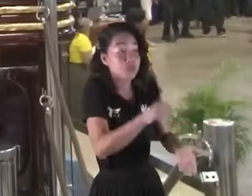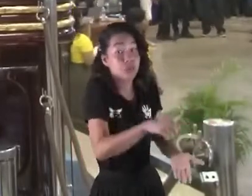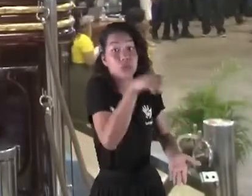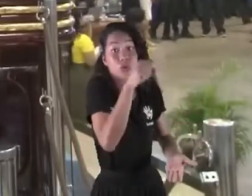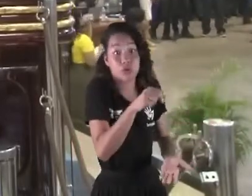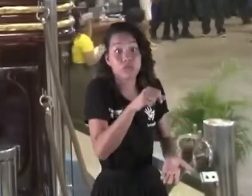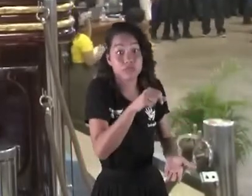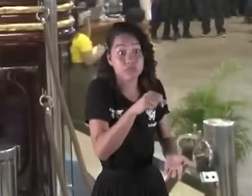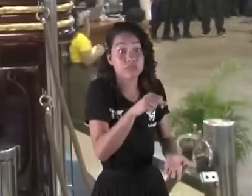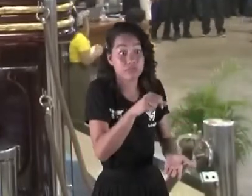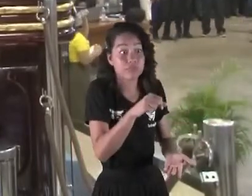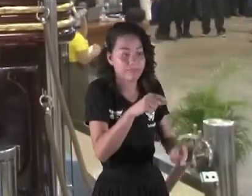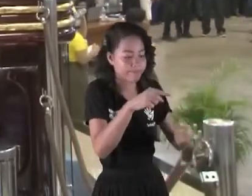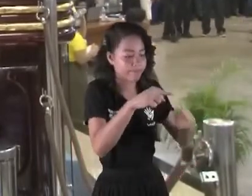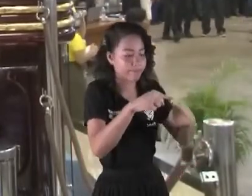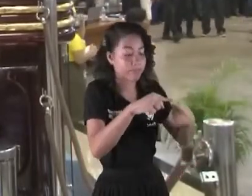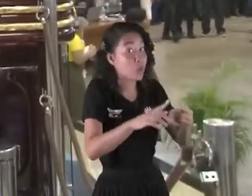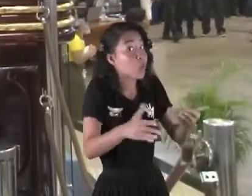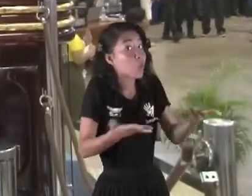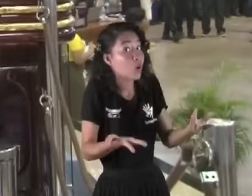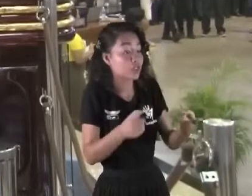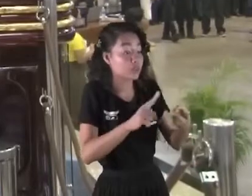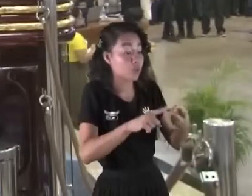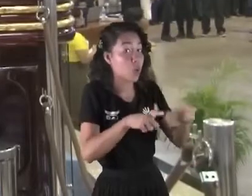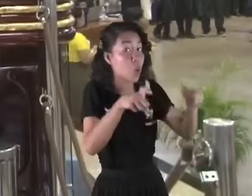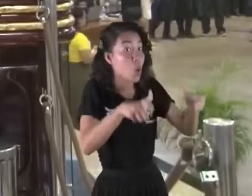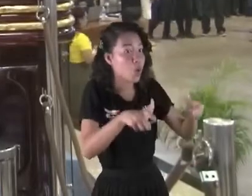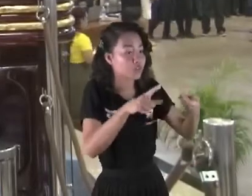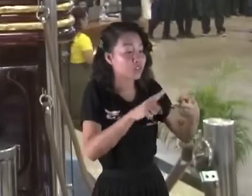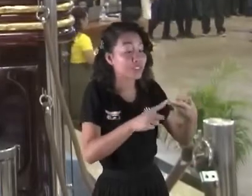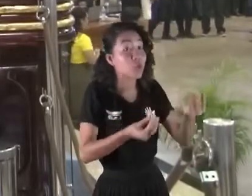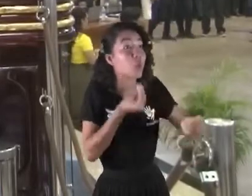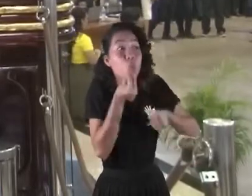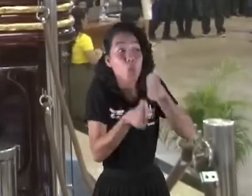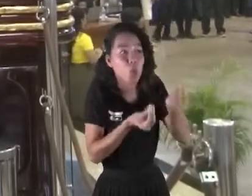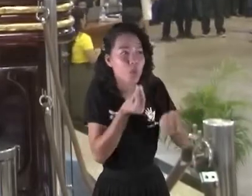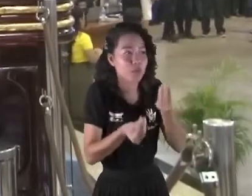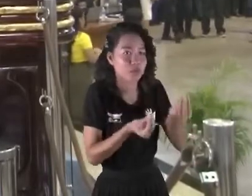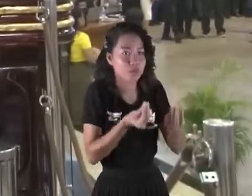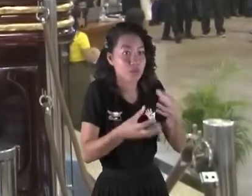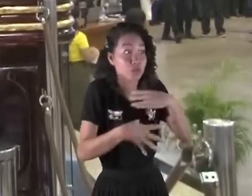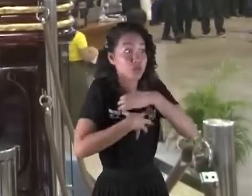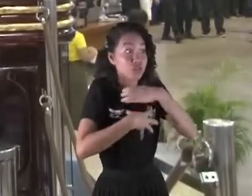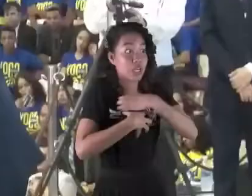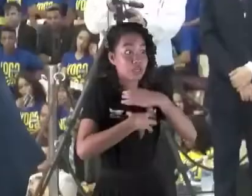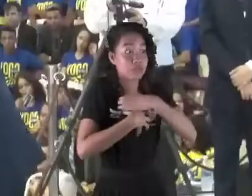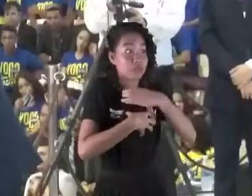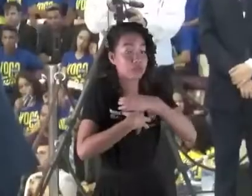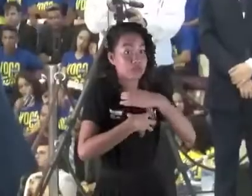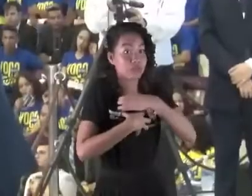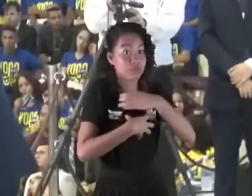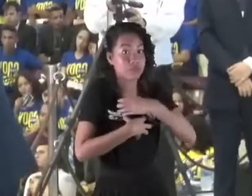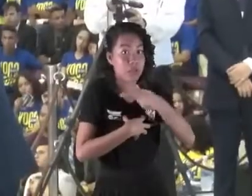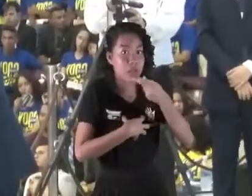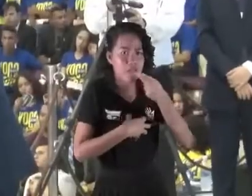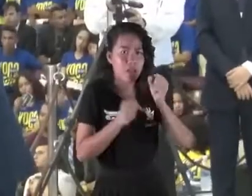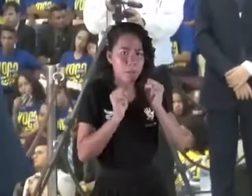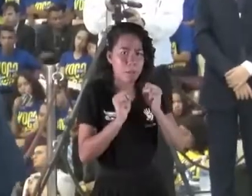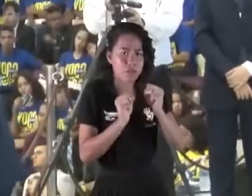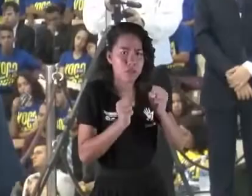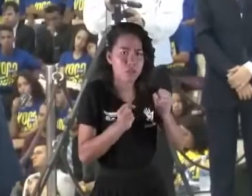E Ezequiel se lembra como? Diga forte: quando,